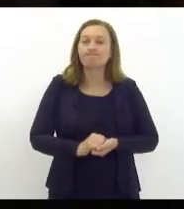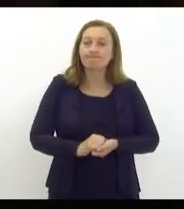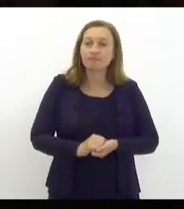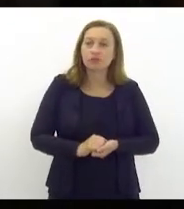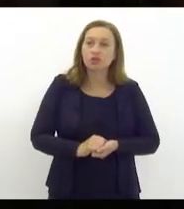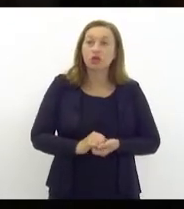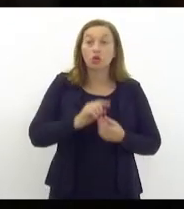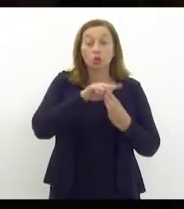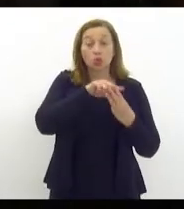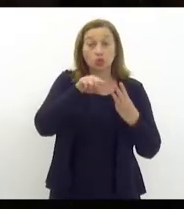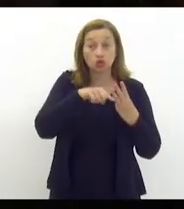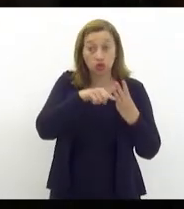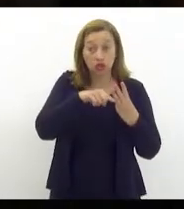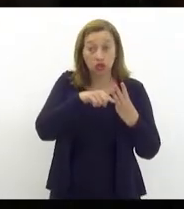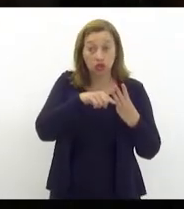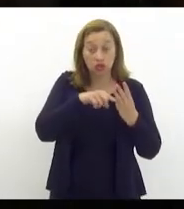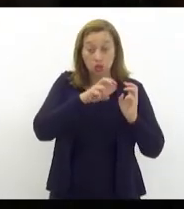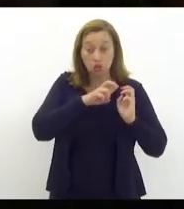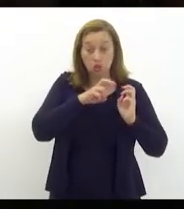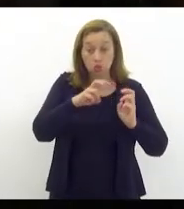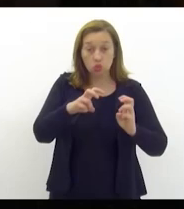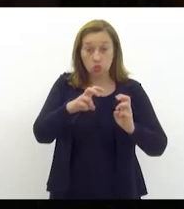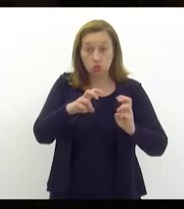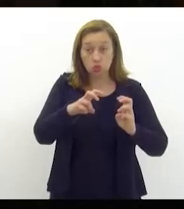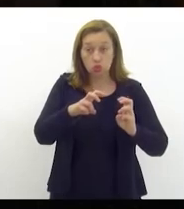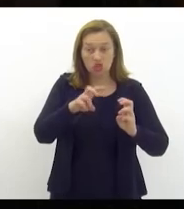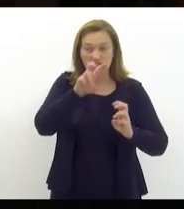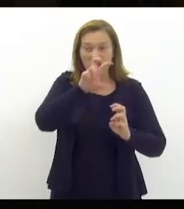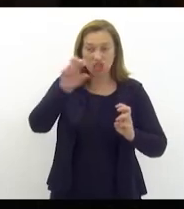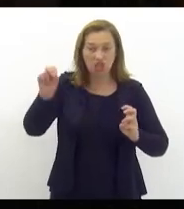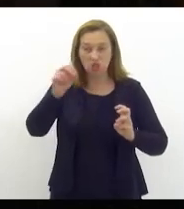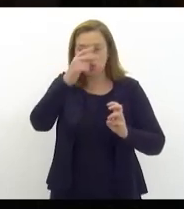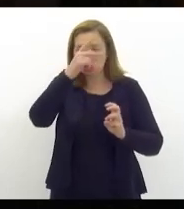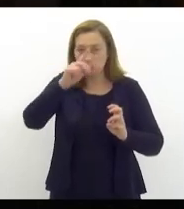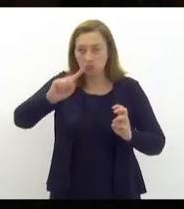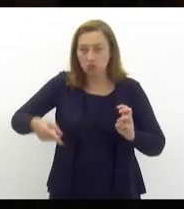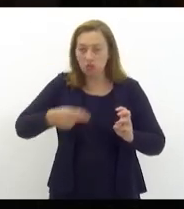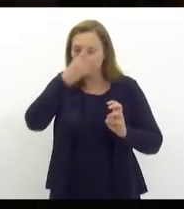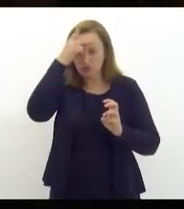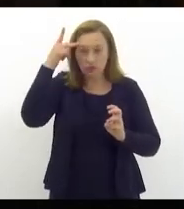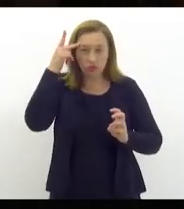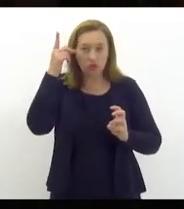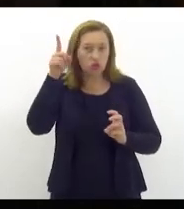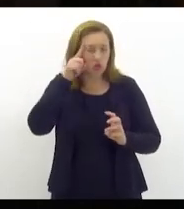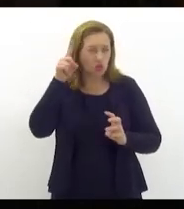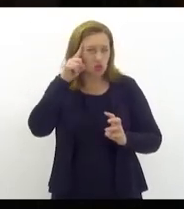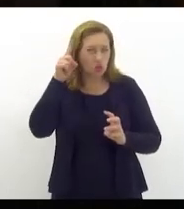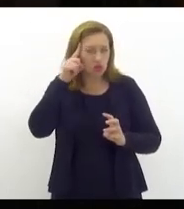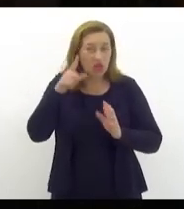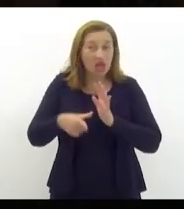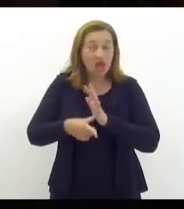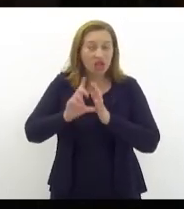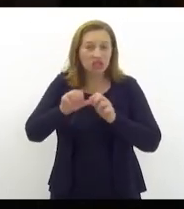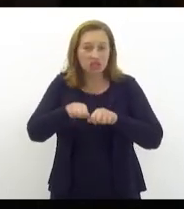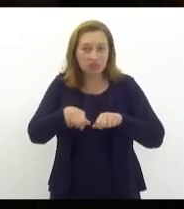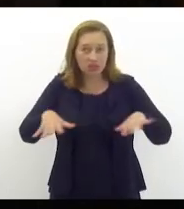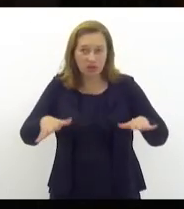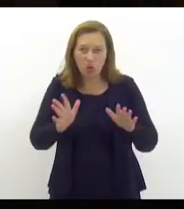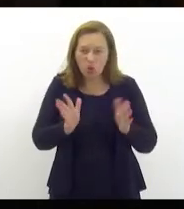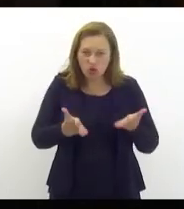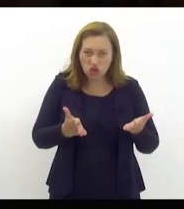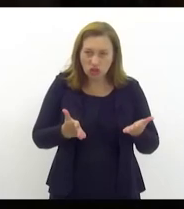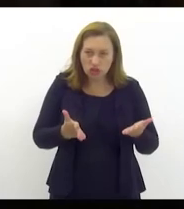os trens transportavam 500 mil passageiros por dia, antes da pandemia.